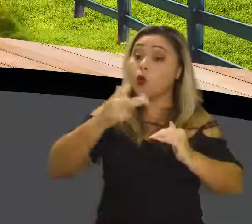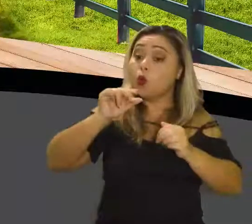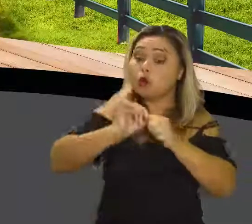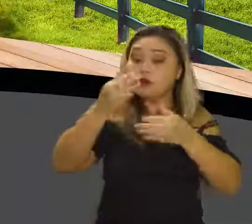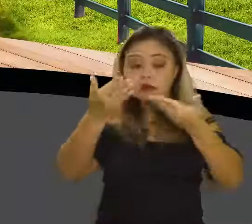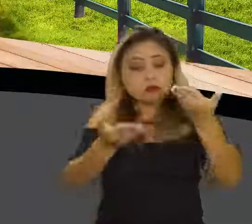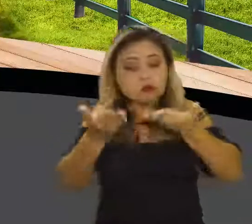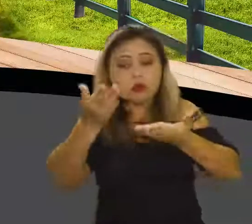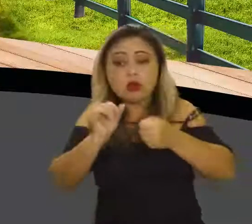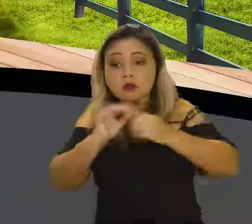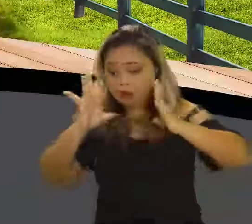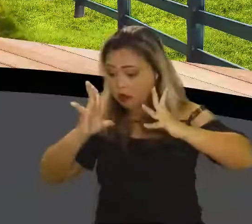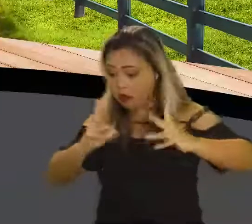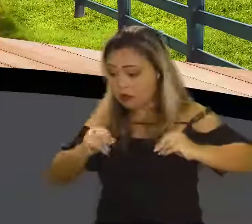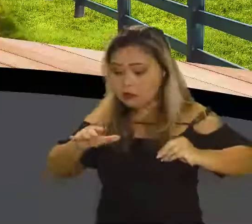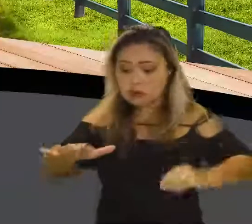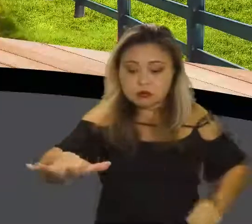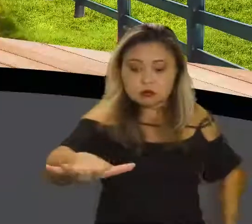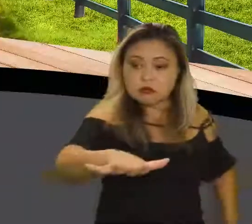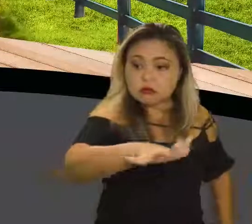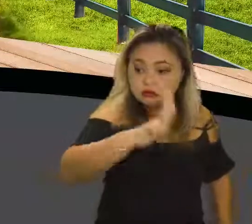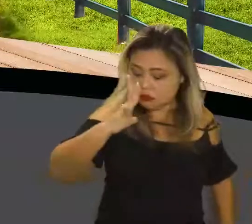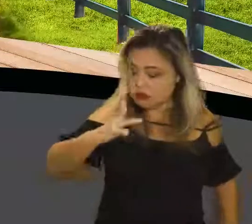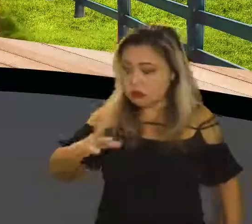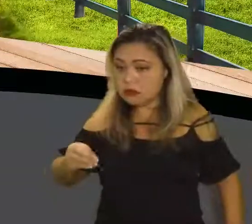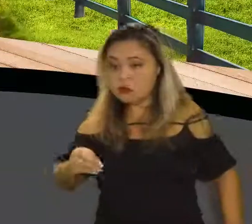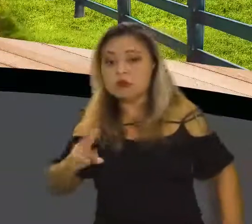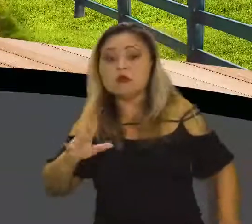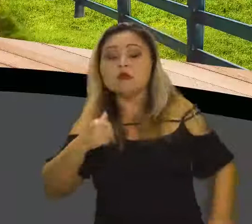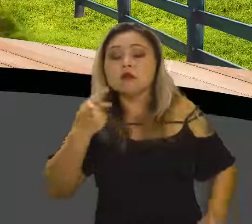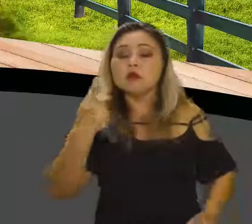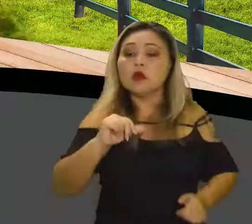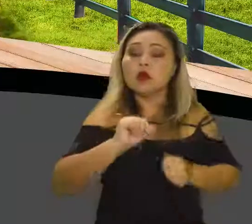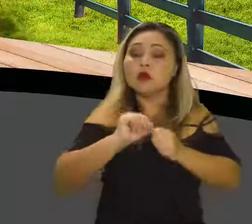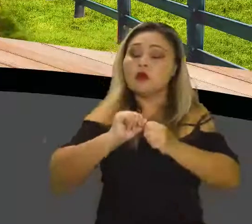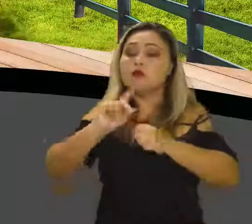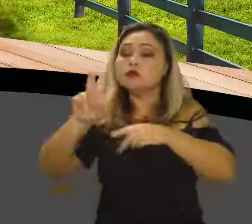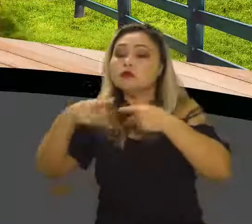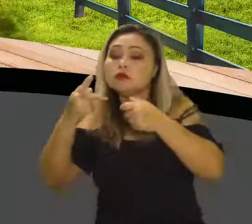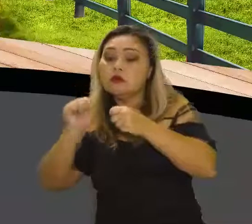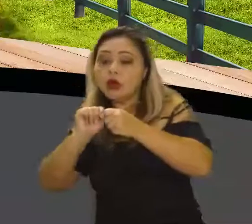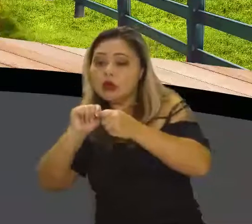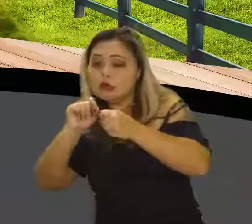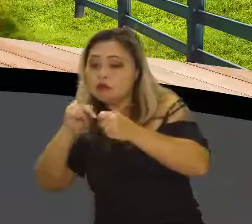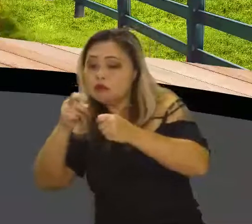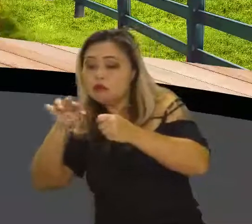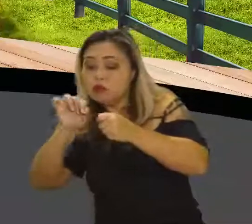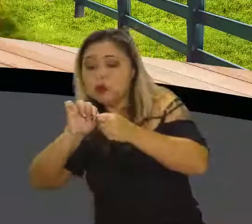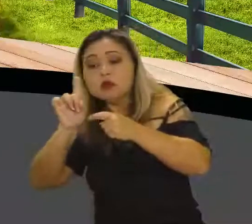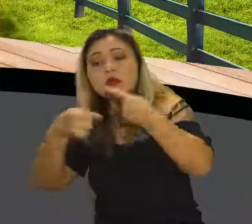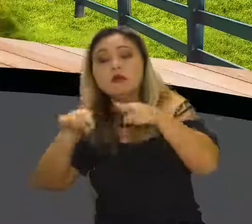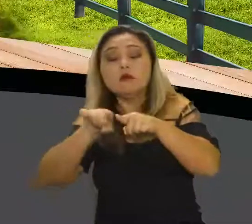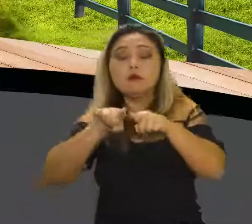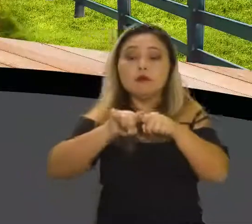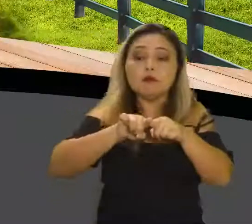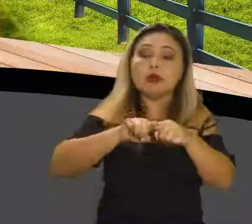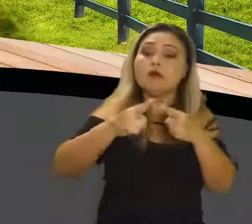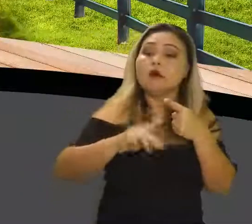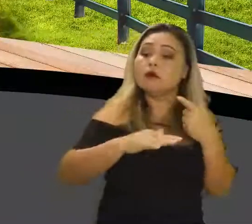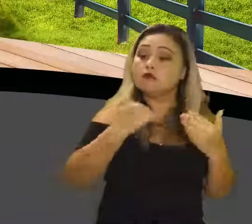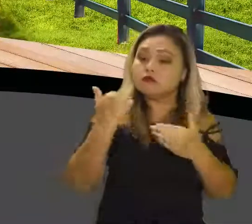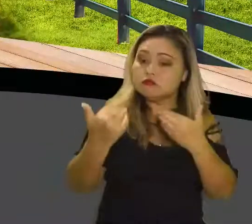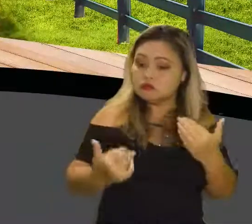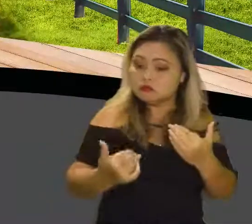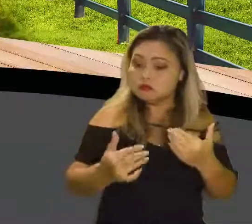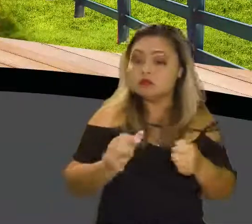limpeza das instalações, tanto para postura quanto para corte. Aí qualquer